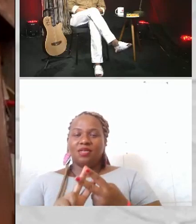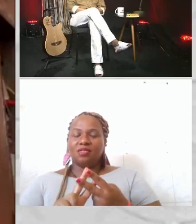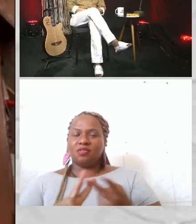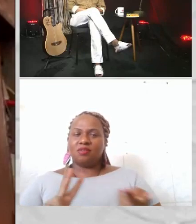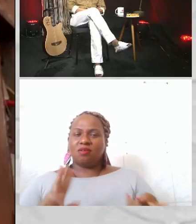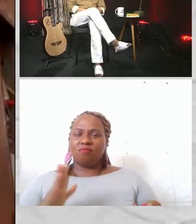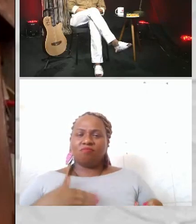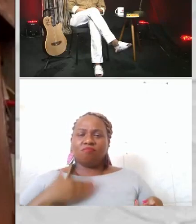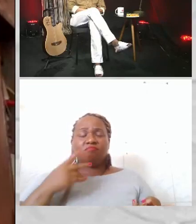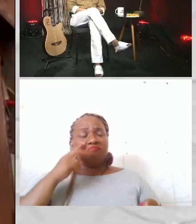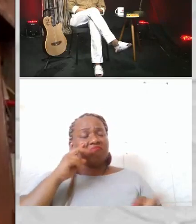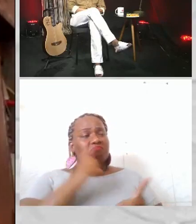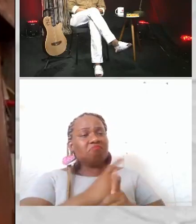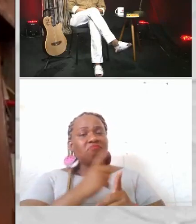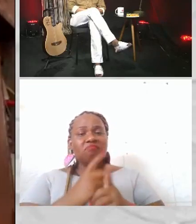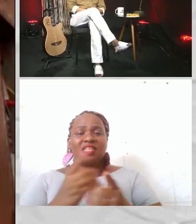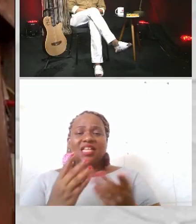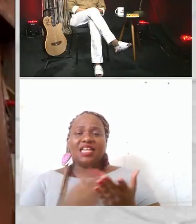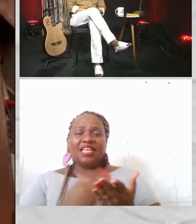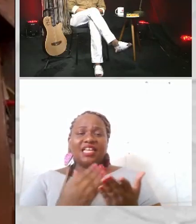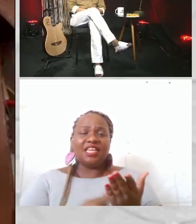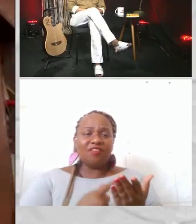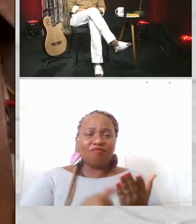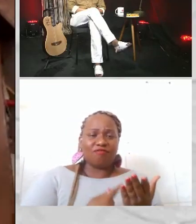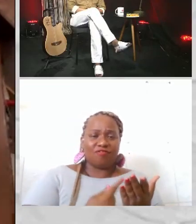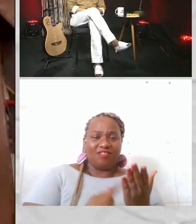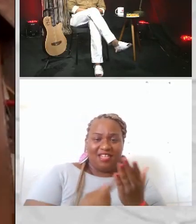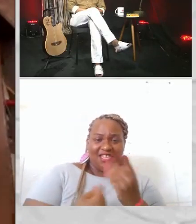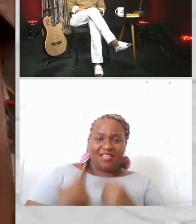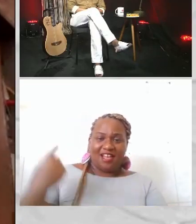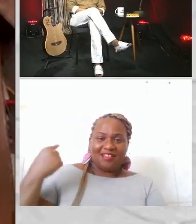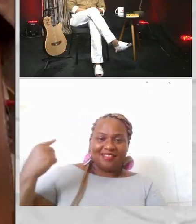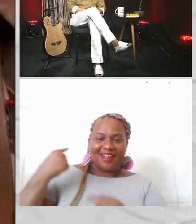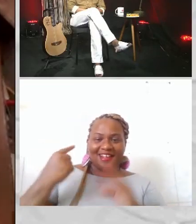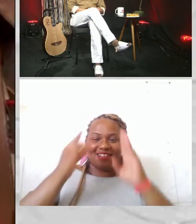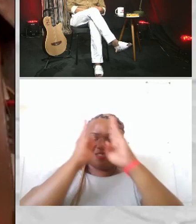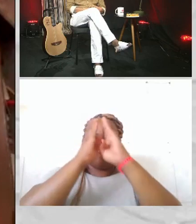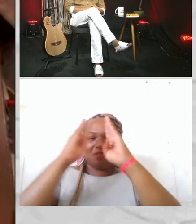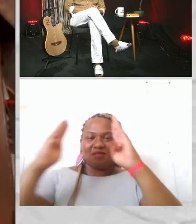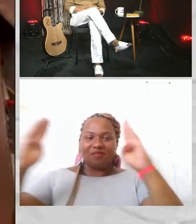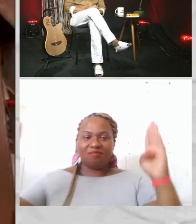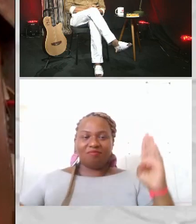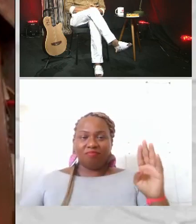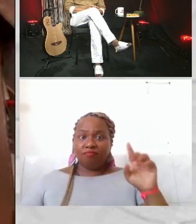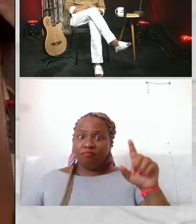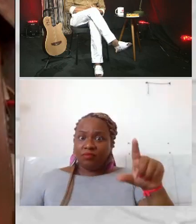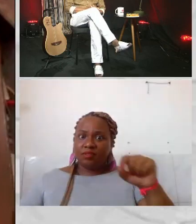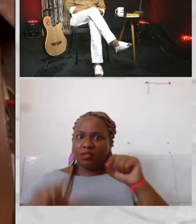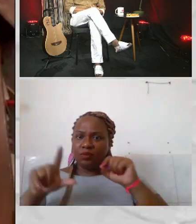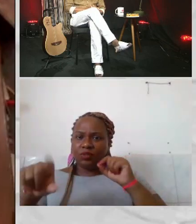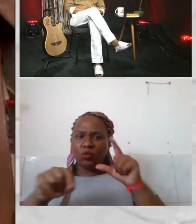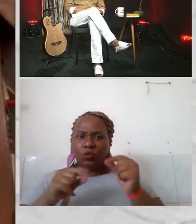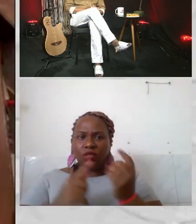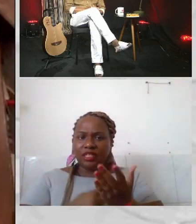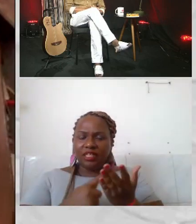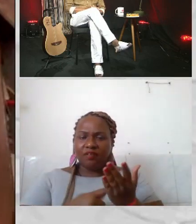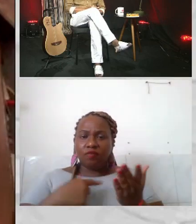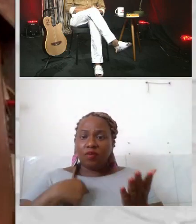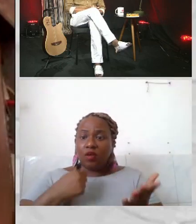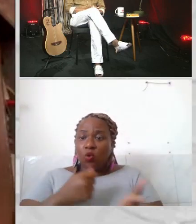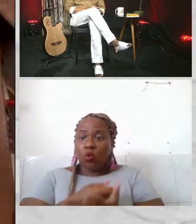meus livros, eu me deparei com esses livros que estão aqui, livros que eu escolhi há muito tempo, tem livros aqui que eu comprei quando